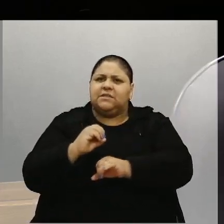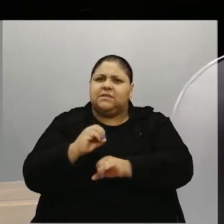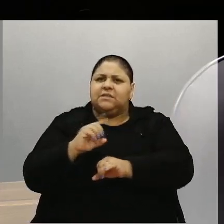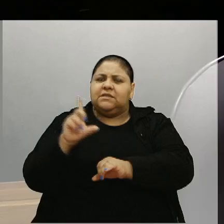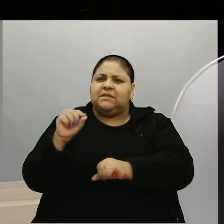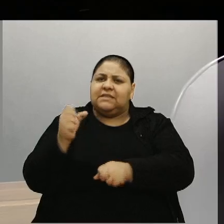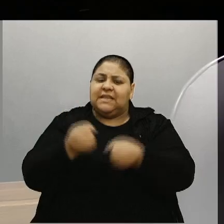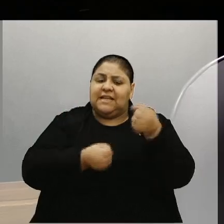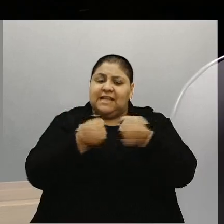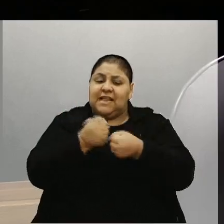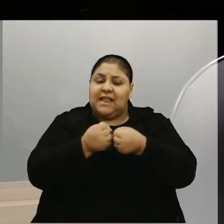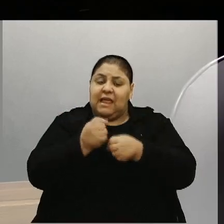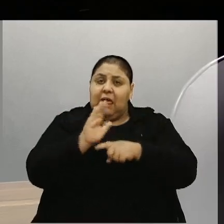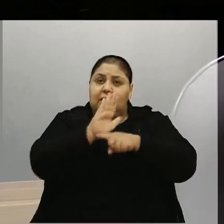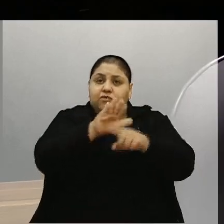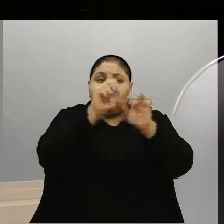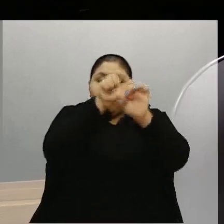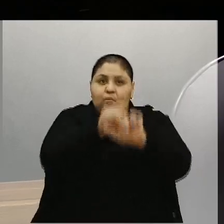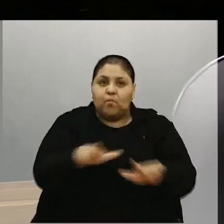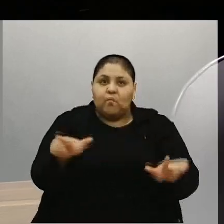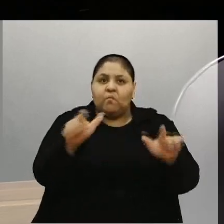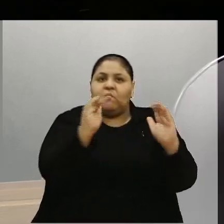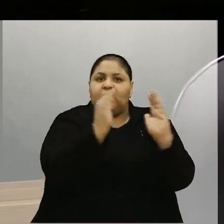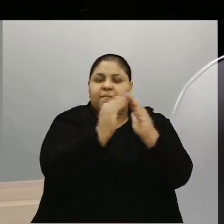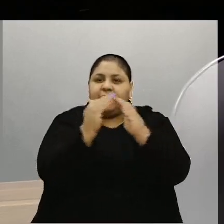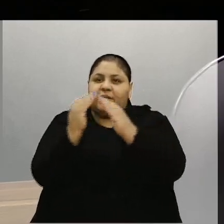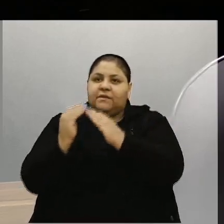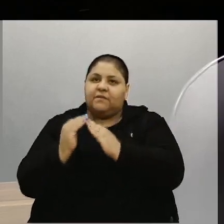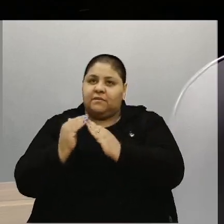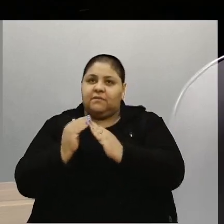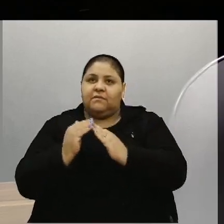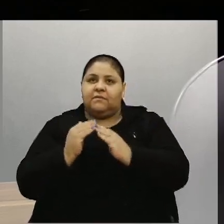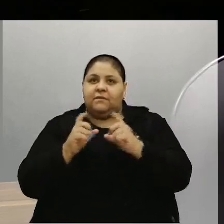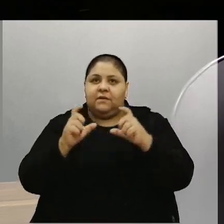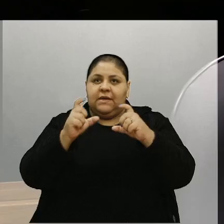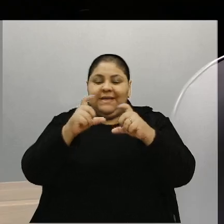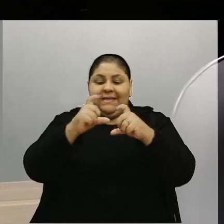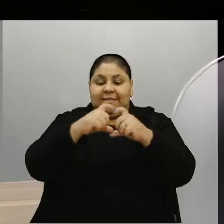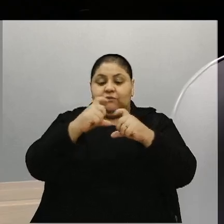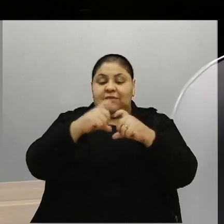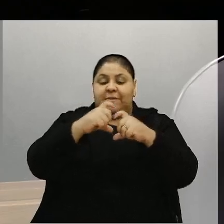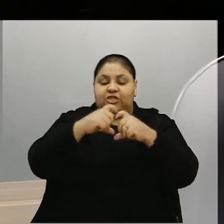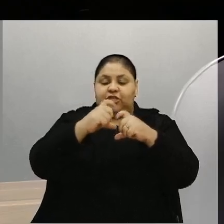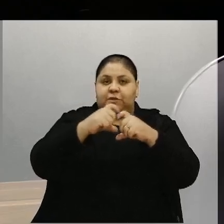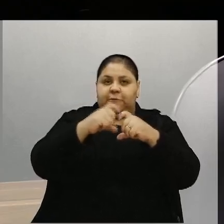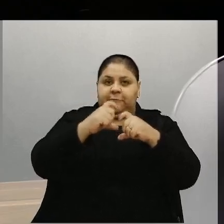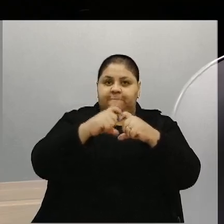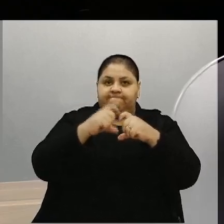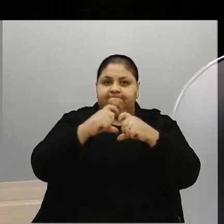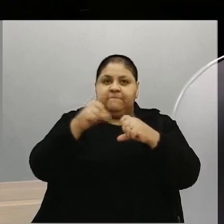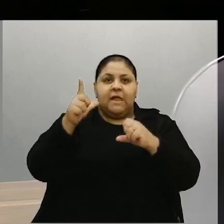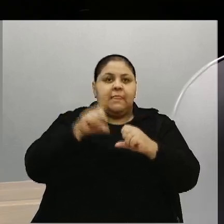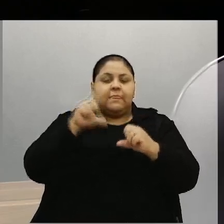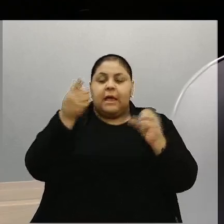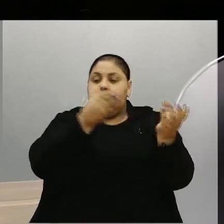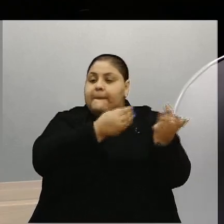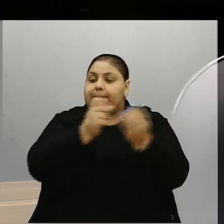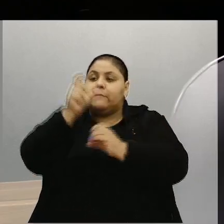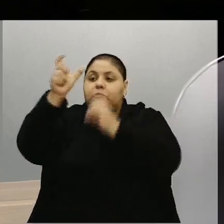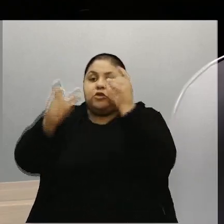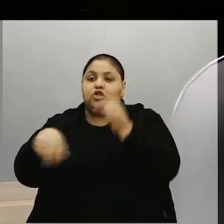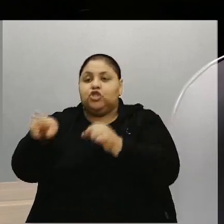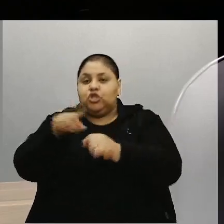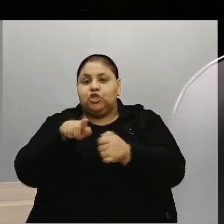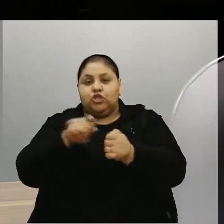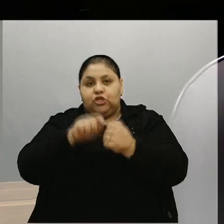que vão ajudar a limpar as casas lá em São Sebastião. Então, tem muita gente. Se nós fizermos um